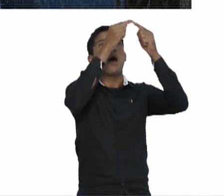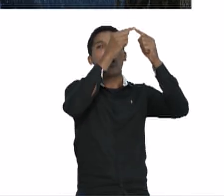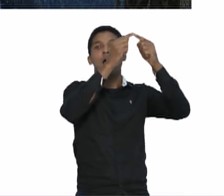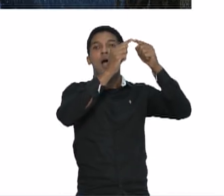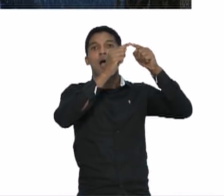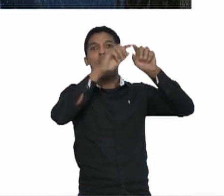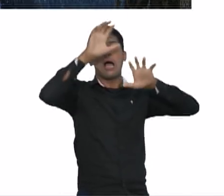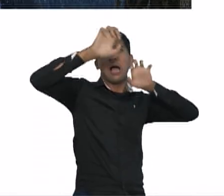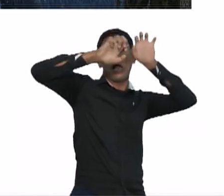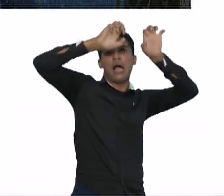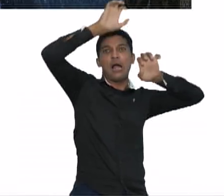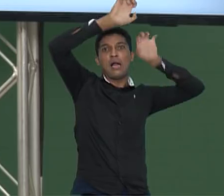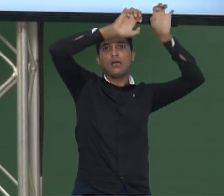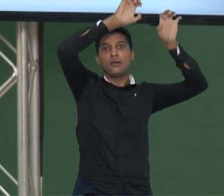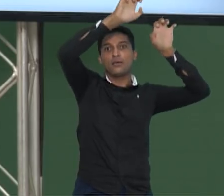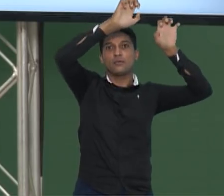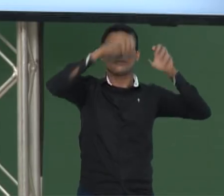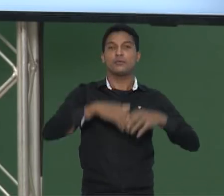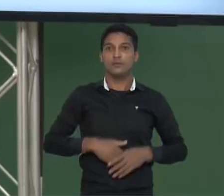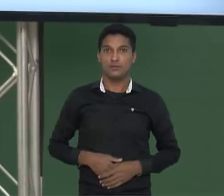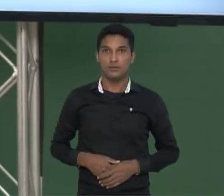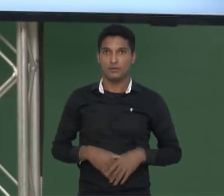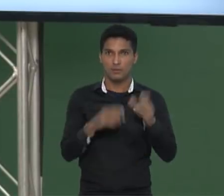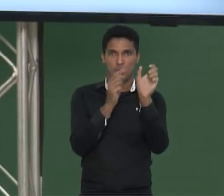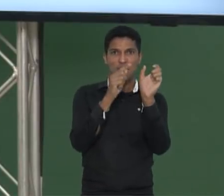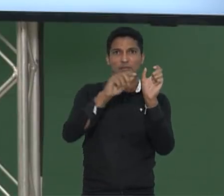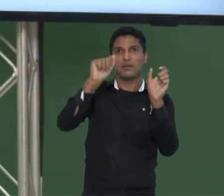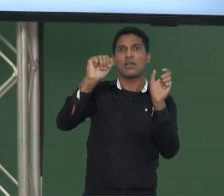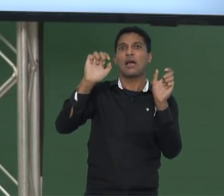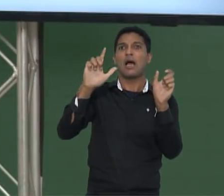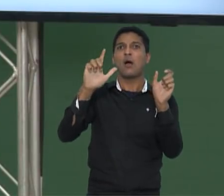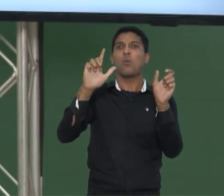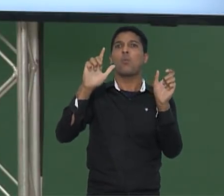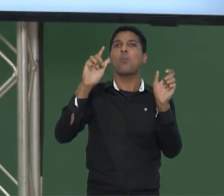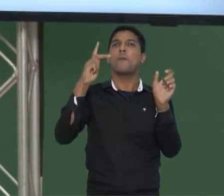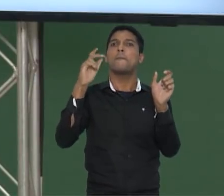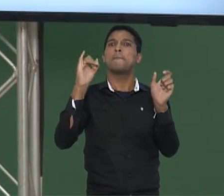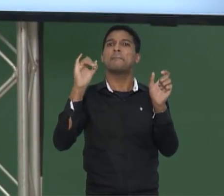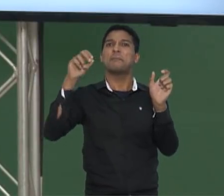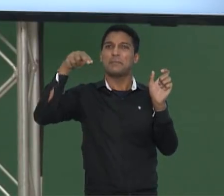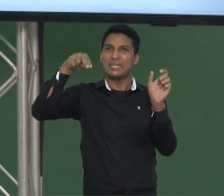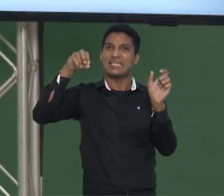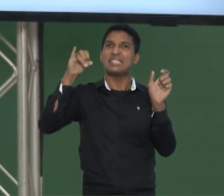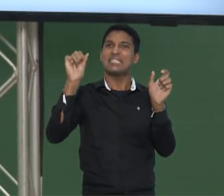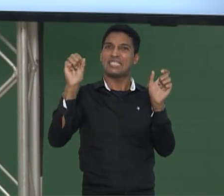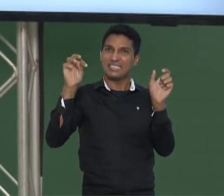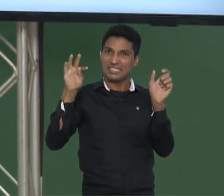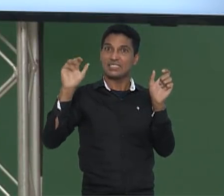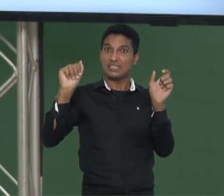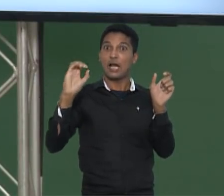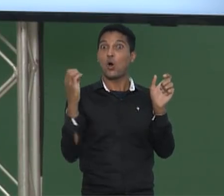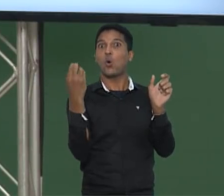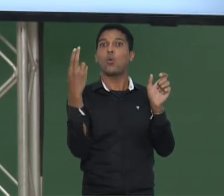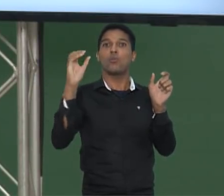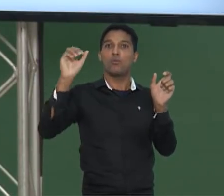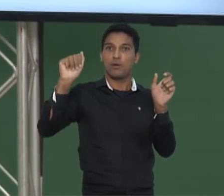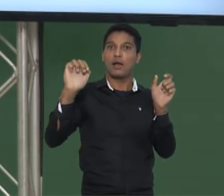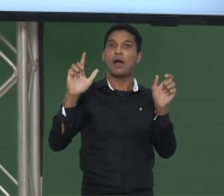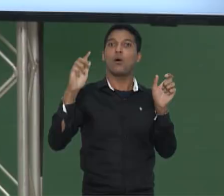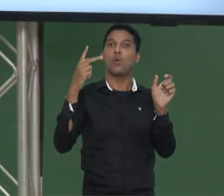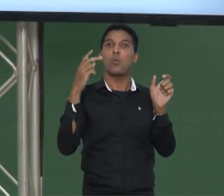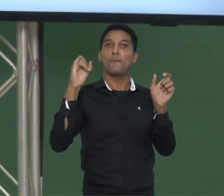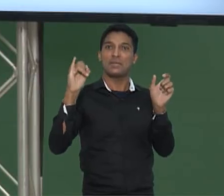de escalada. Então, o termo alpinismo ou alpinista, ele surgiu por conta